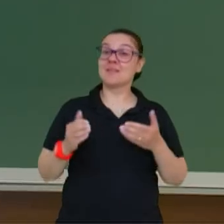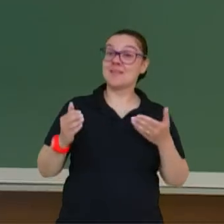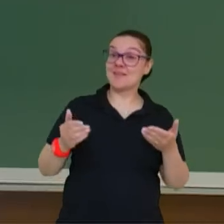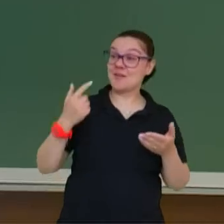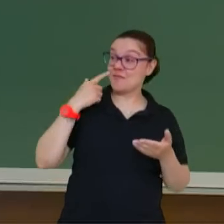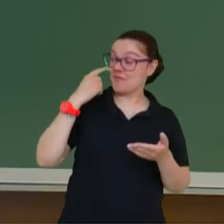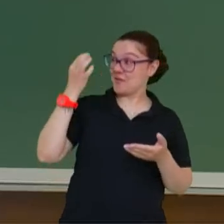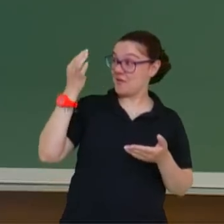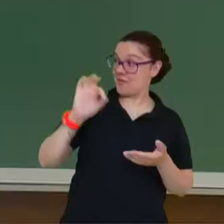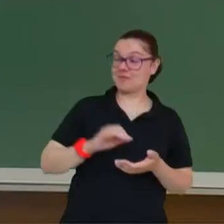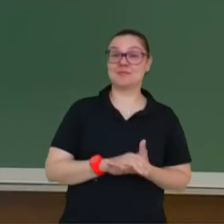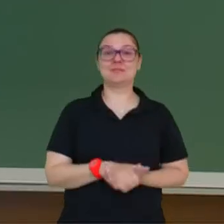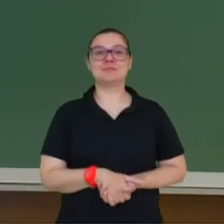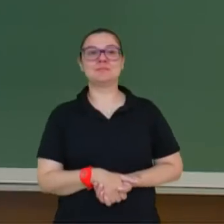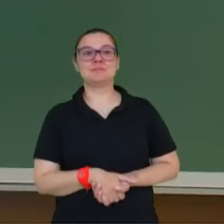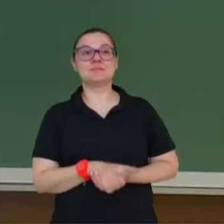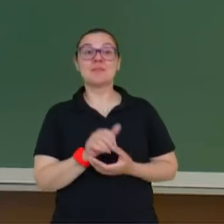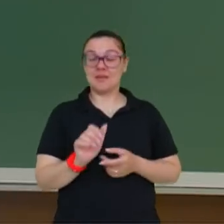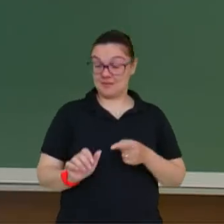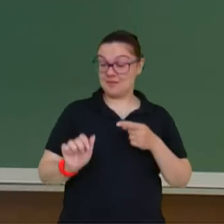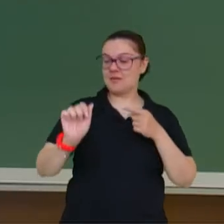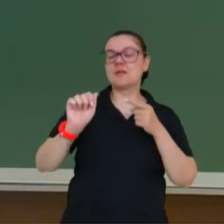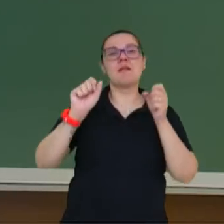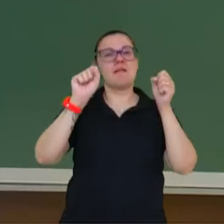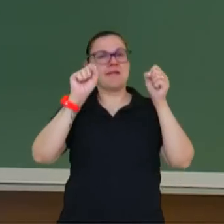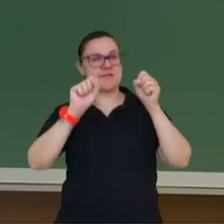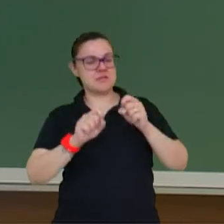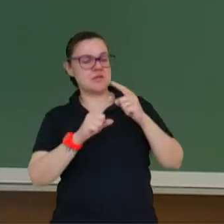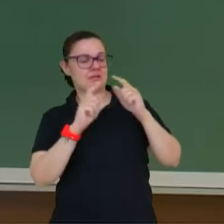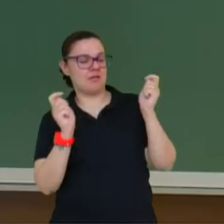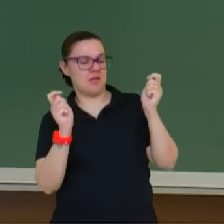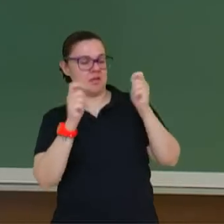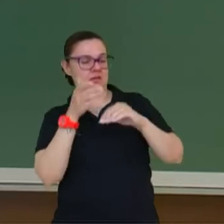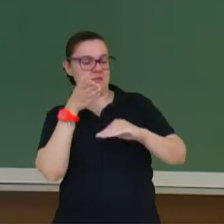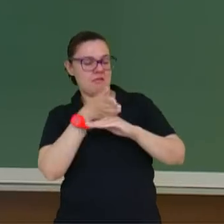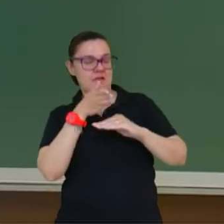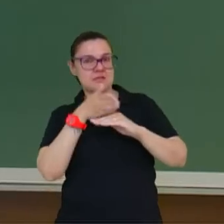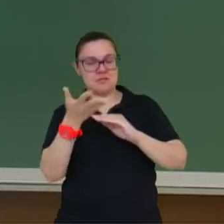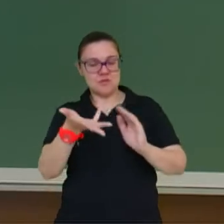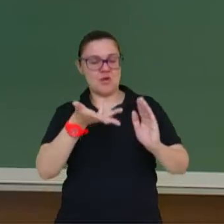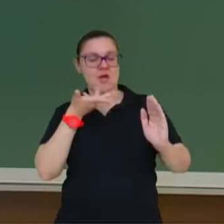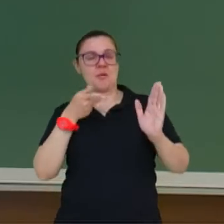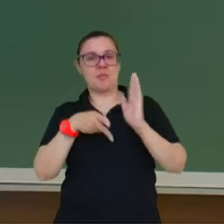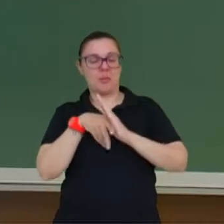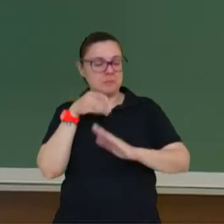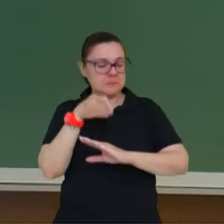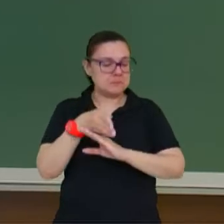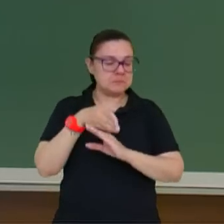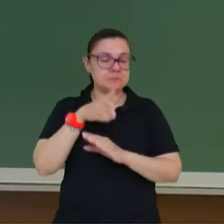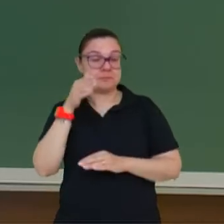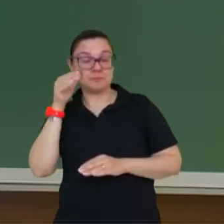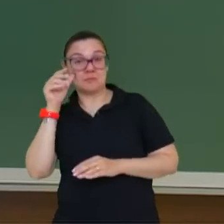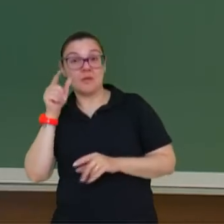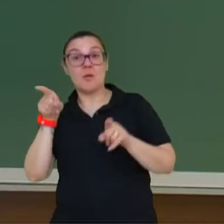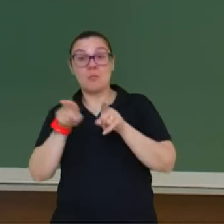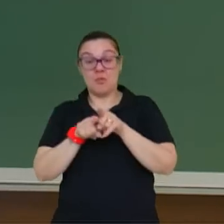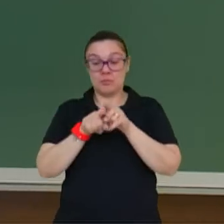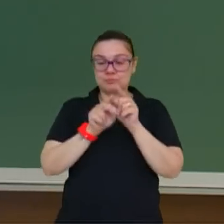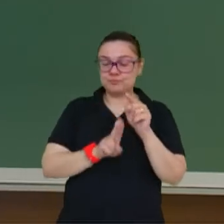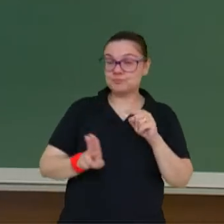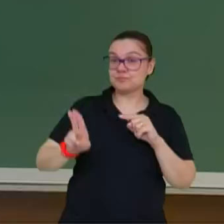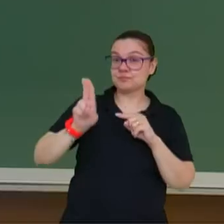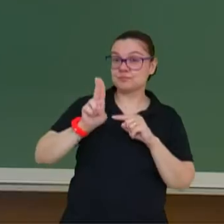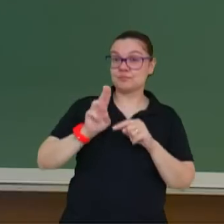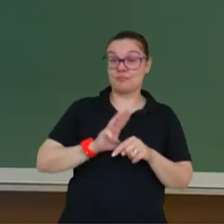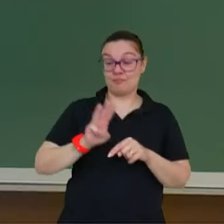Vamos à correção? Letra A, sim, possibilita o acesso rápido para a consulta às fontes